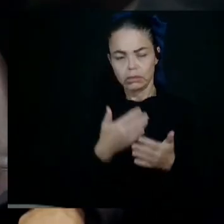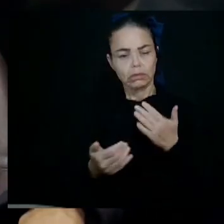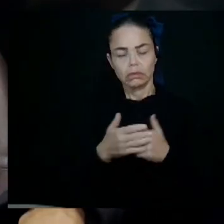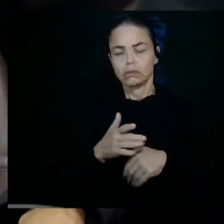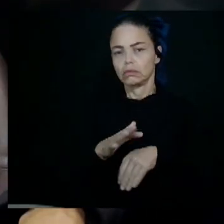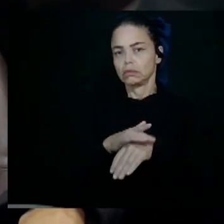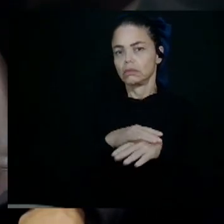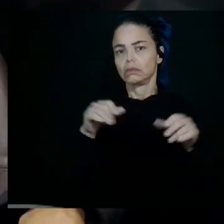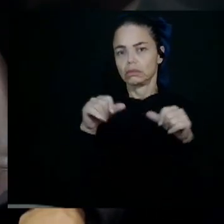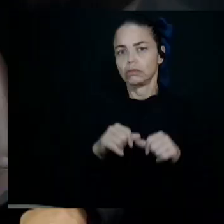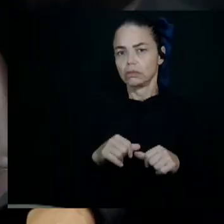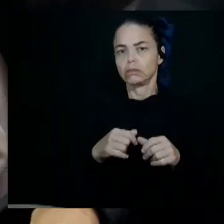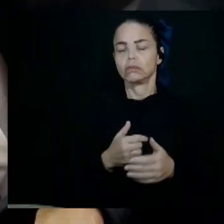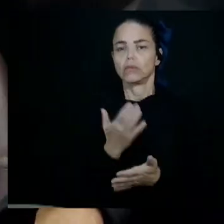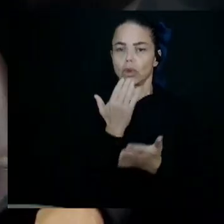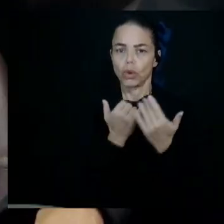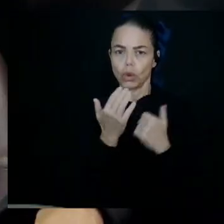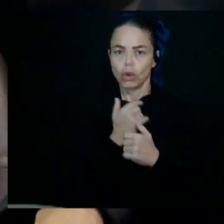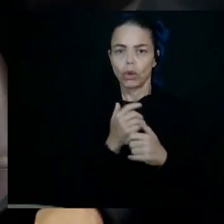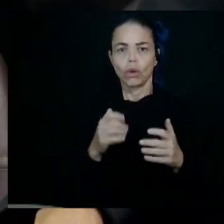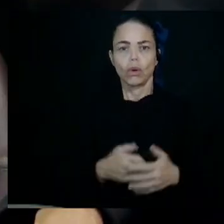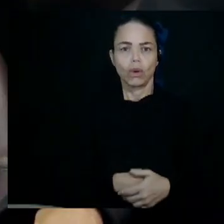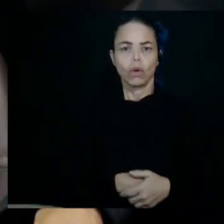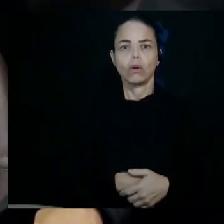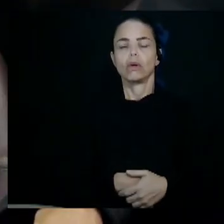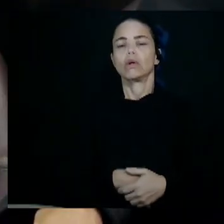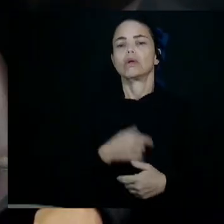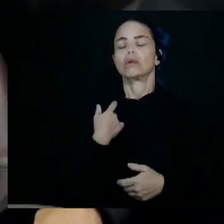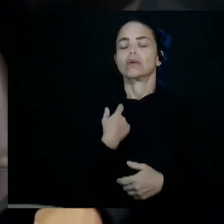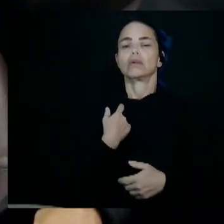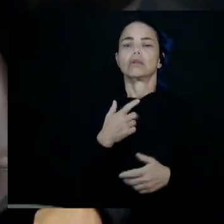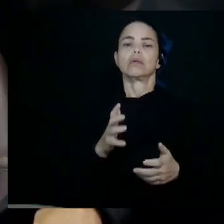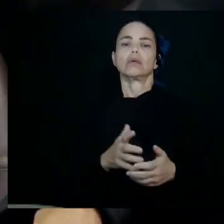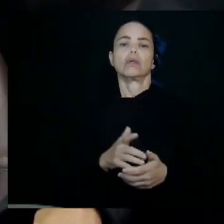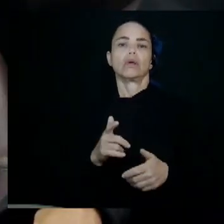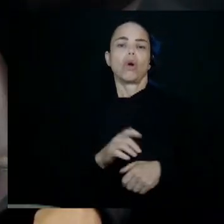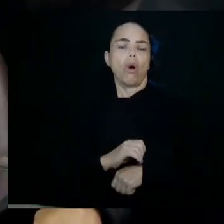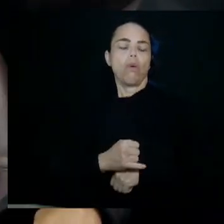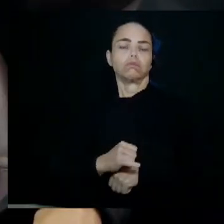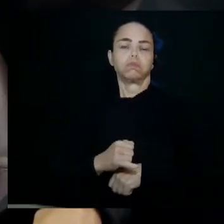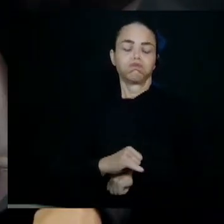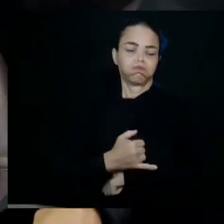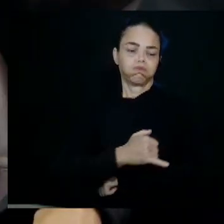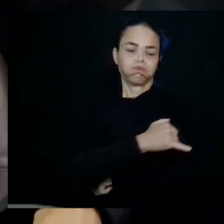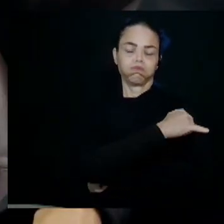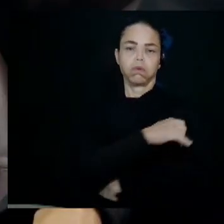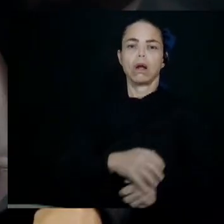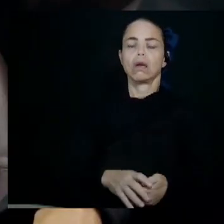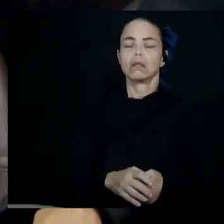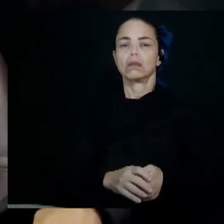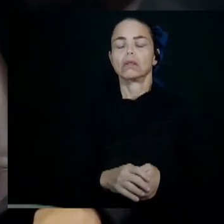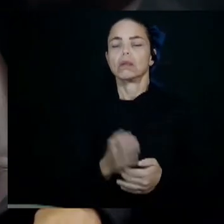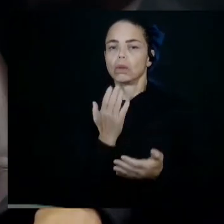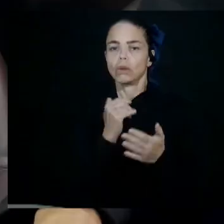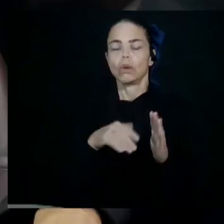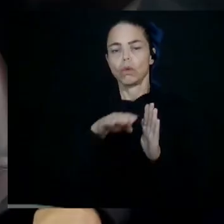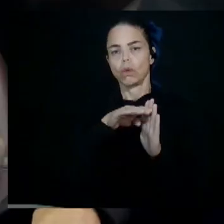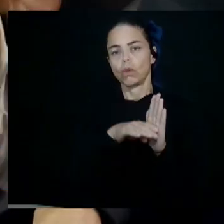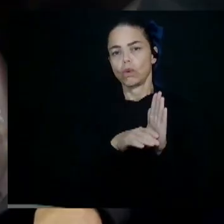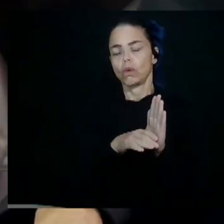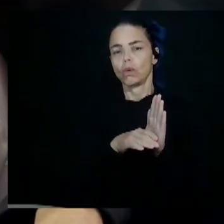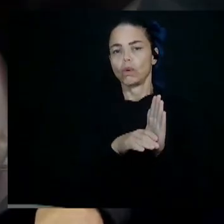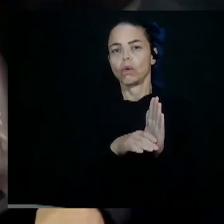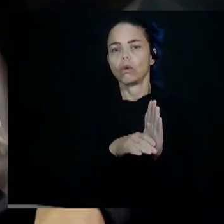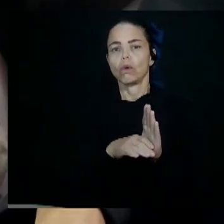reduzir o consumo de alimentos que são estimulantes, ou seja, potenciais inflamatórios. E quando a gente vai para essa lista de alimentos que são estimulantes e